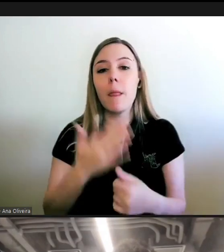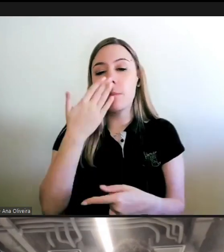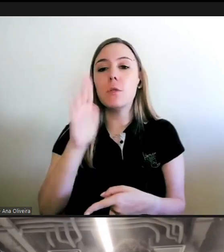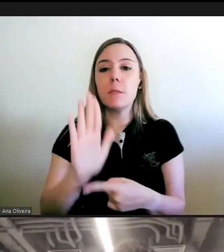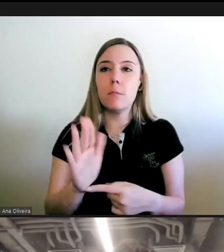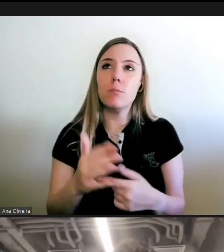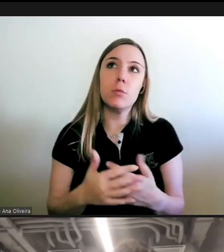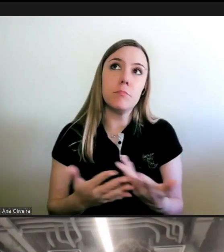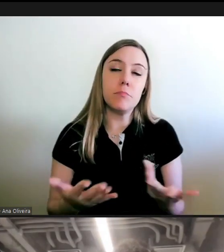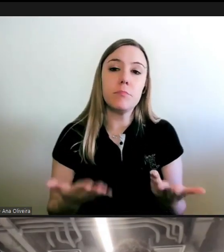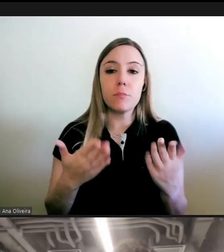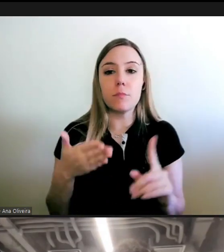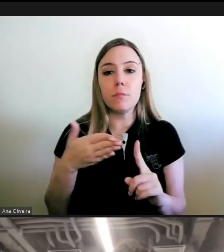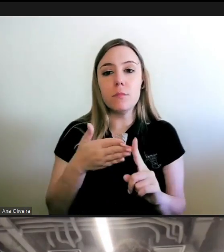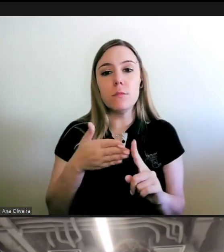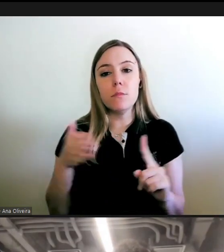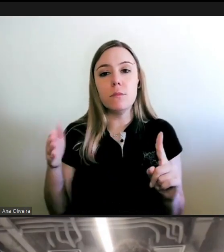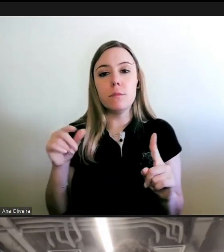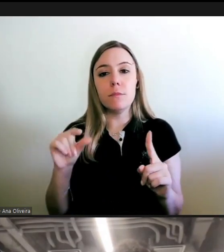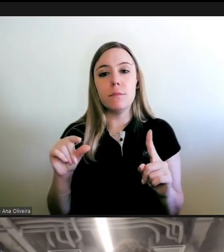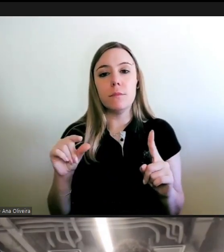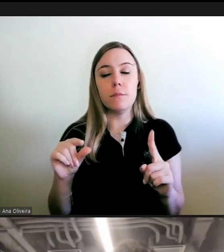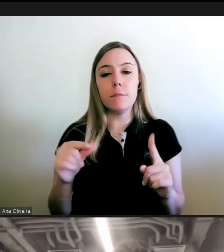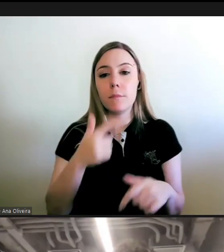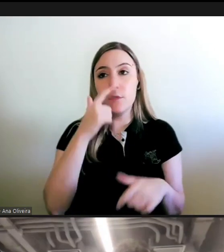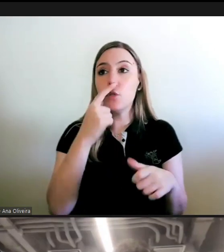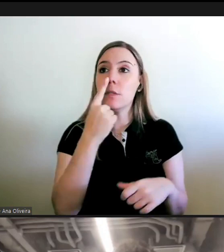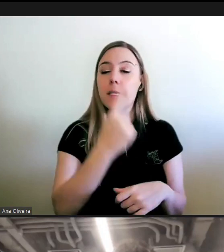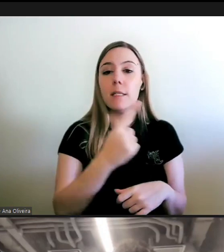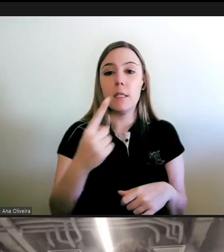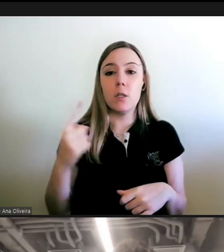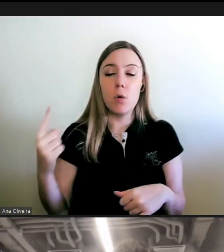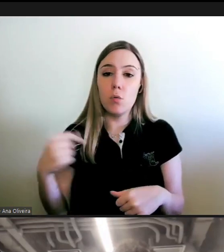e agora desviando aqui um bocadinho, cada um de nós enquanto